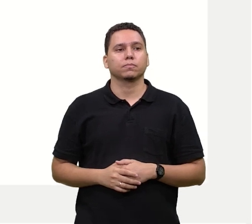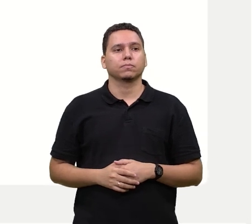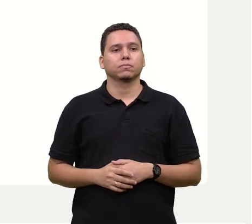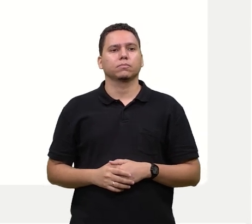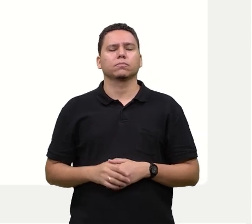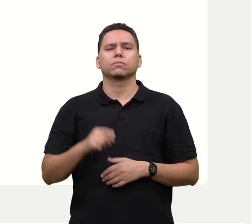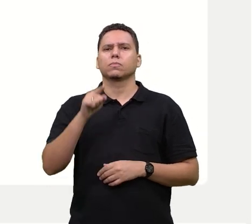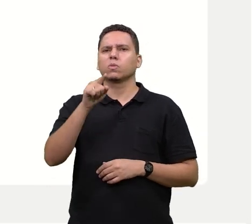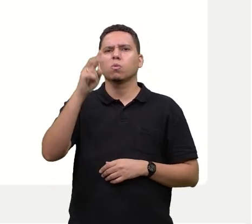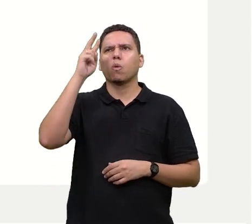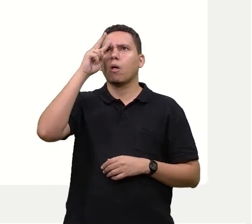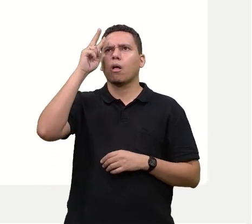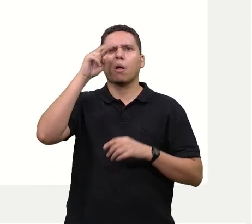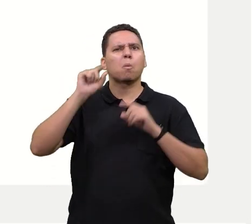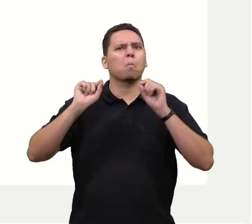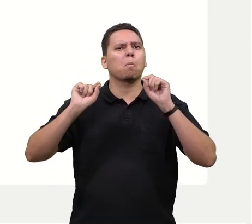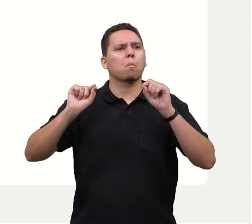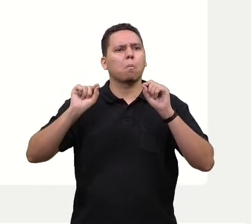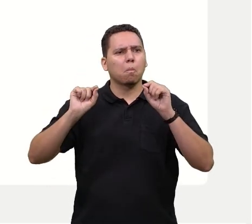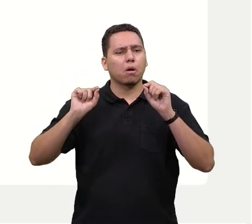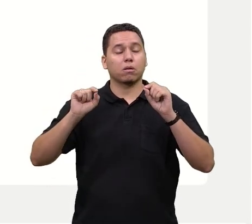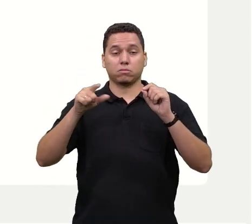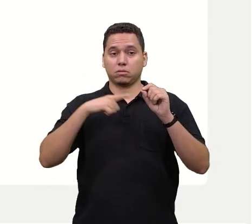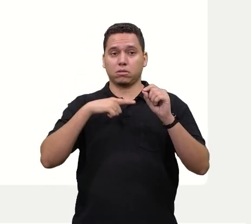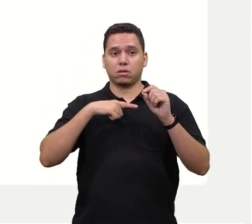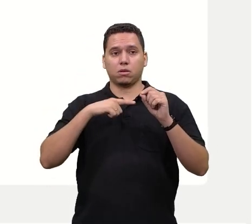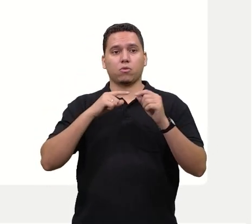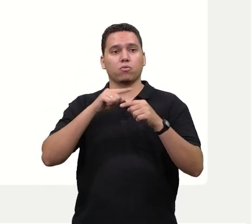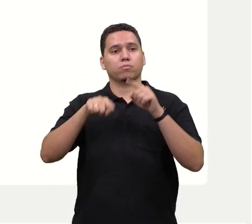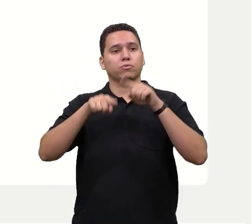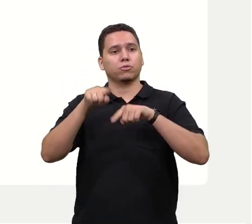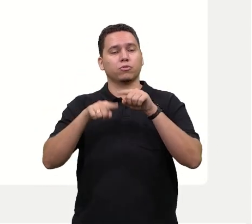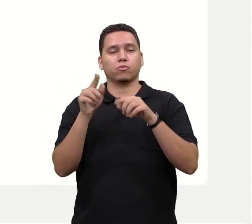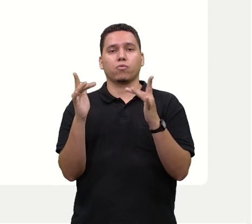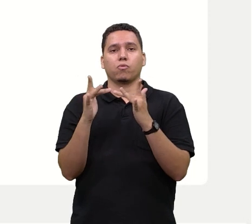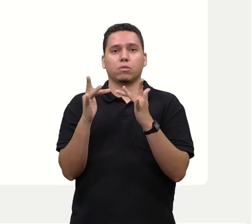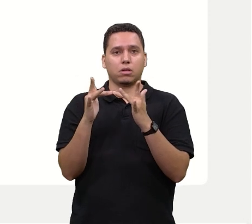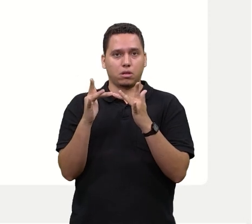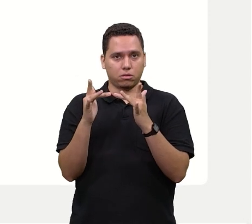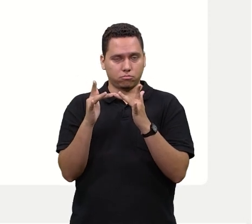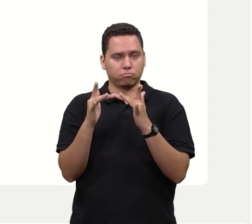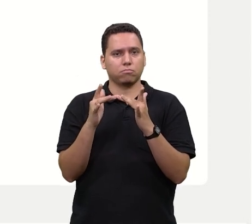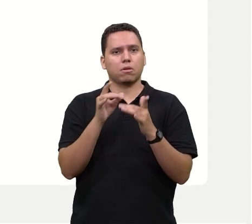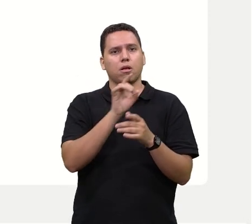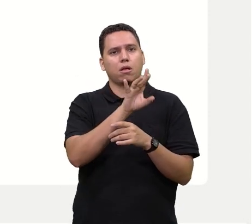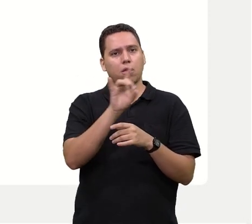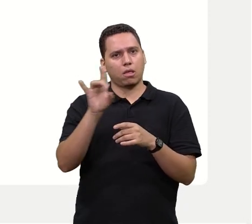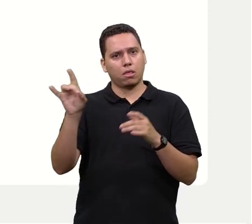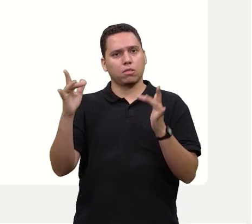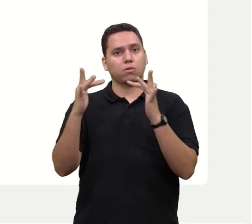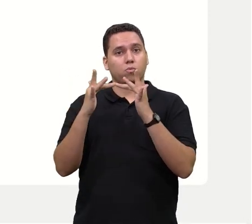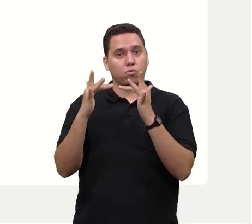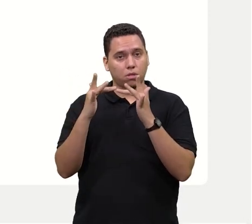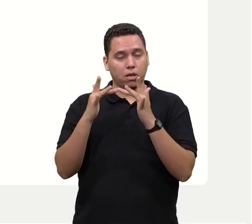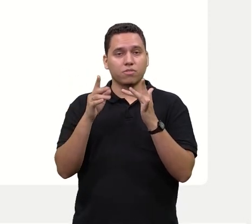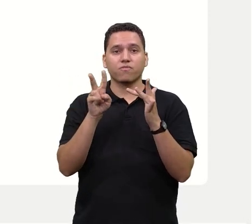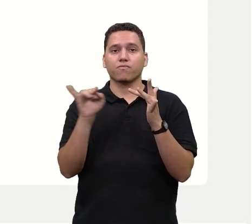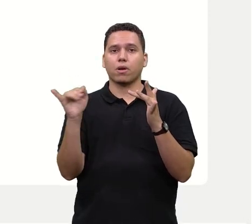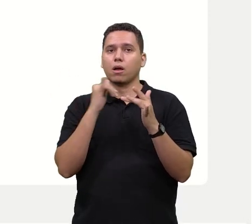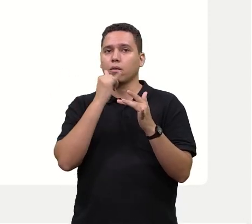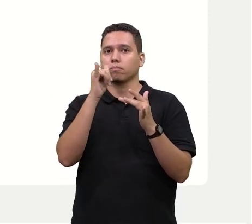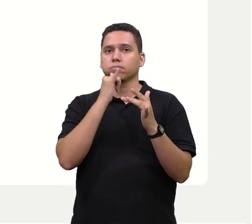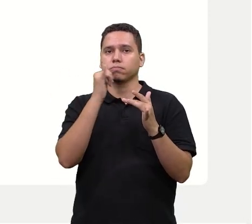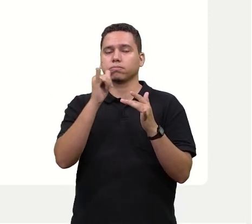que lembrar? Lembrar que você está colocando o objeto em contato com o corpo neutro. A cada contato de um objeto carregado com o neutro, a carga cai pela metade.